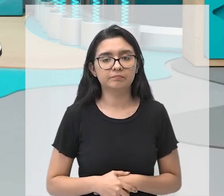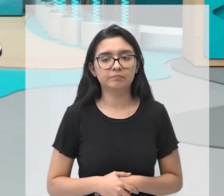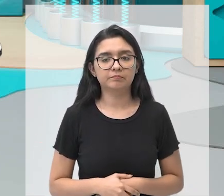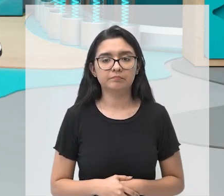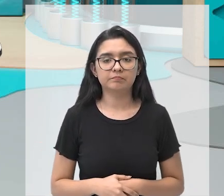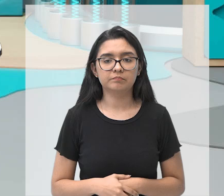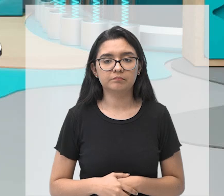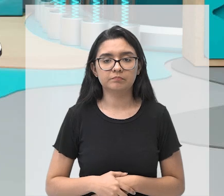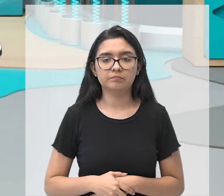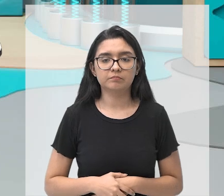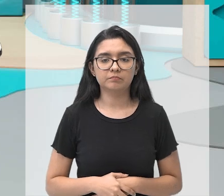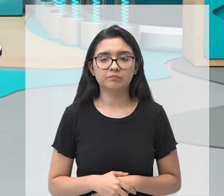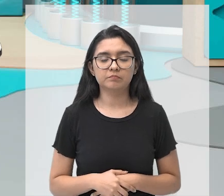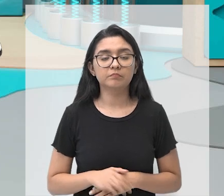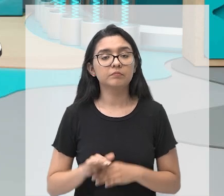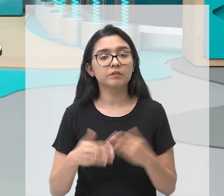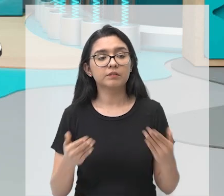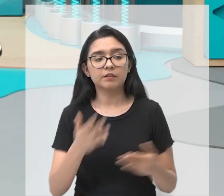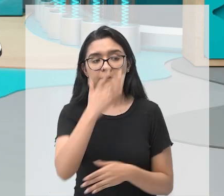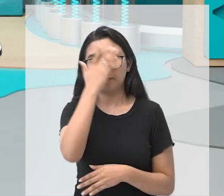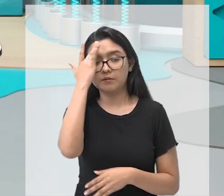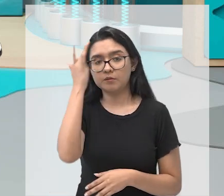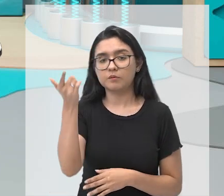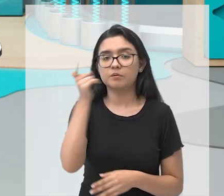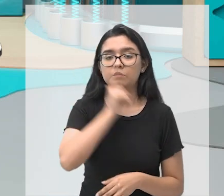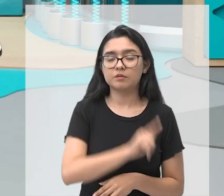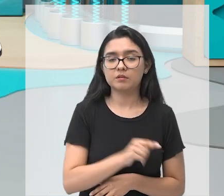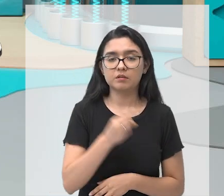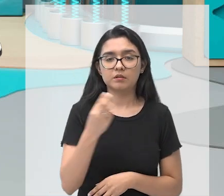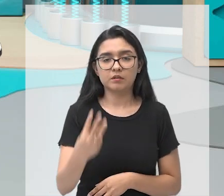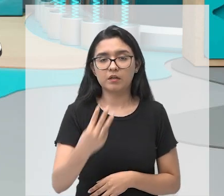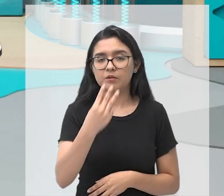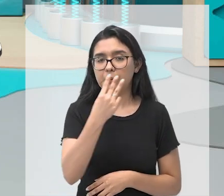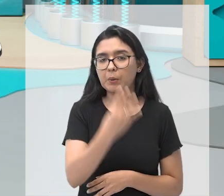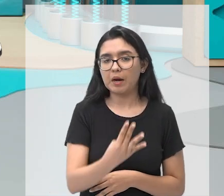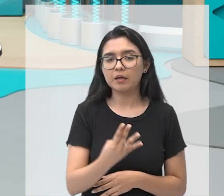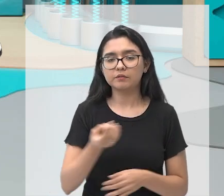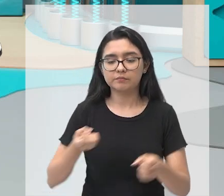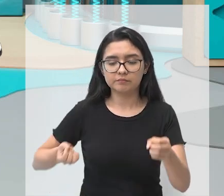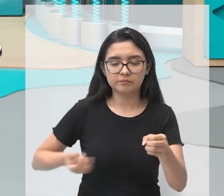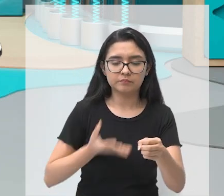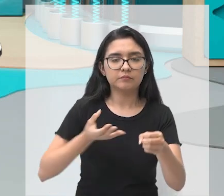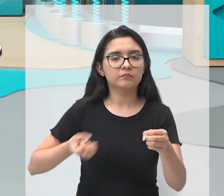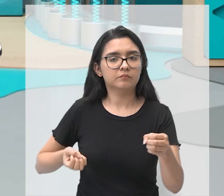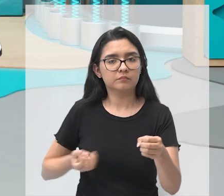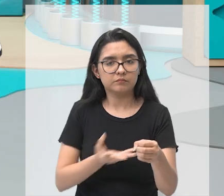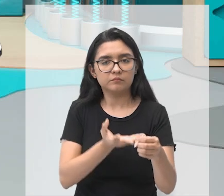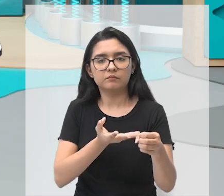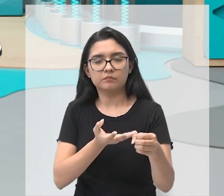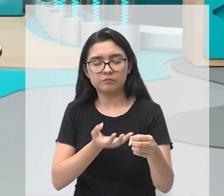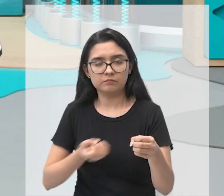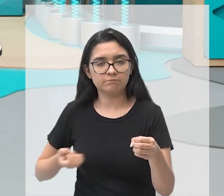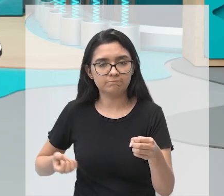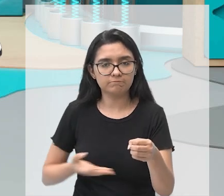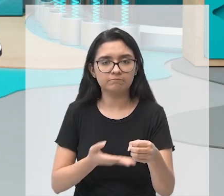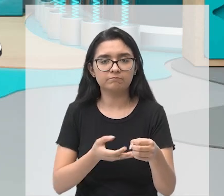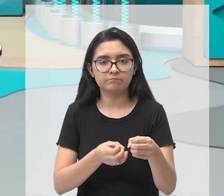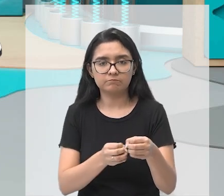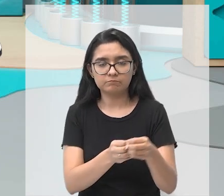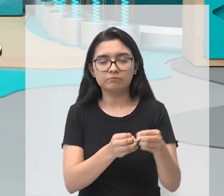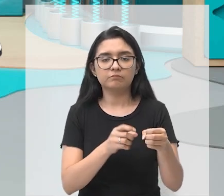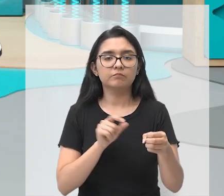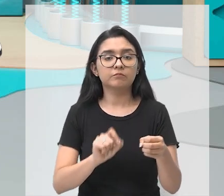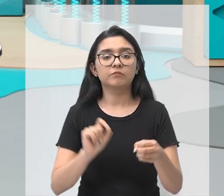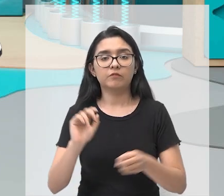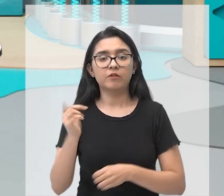do jack. Quem conseguir ali em 3 ou 4 arremessos fazer ela se aproximar do